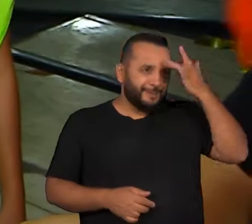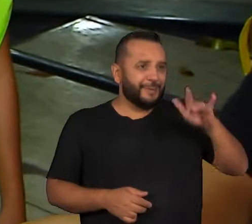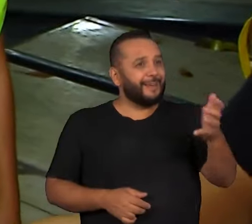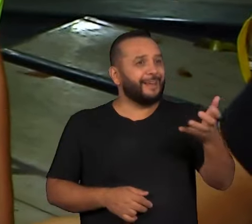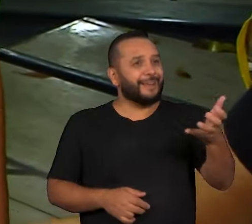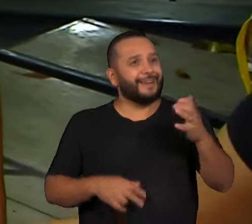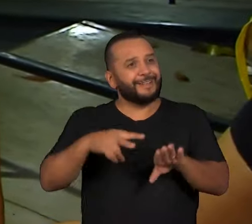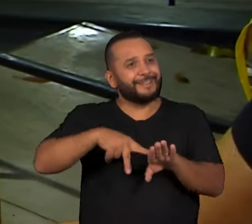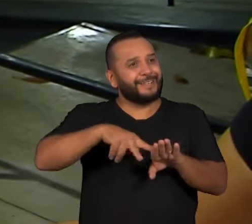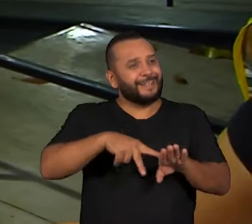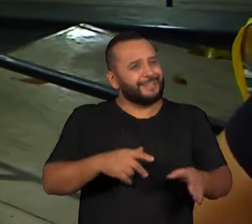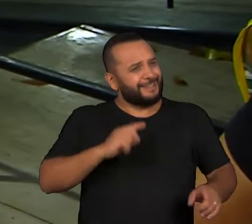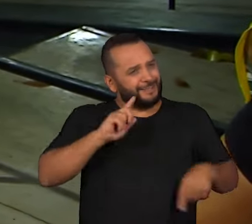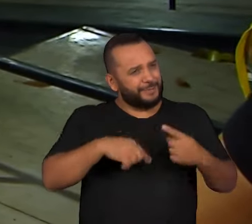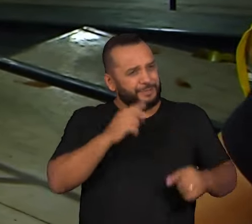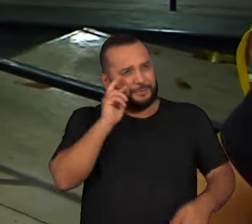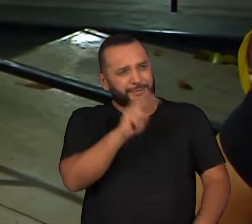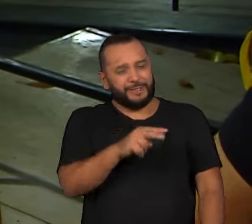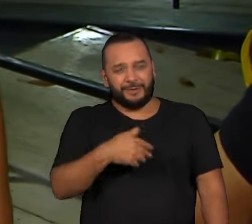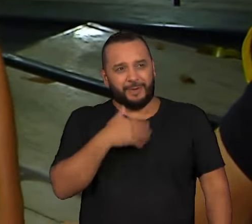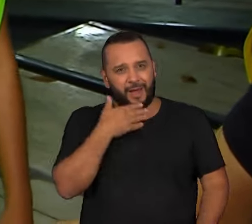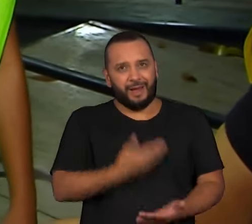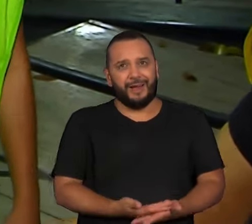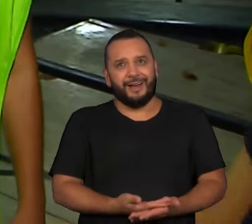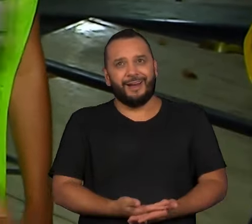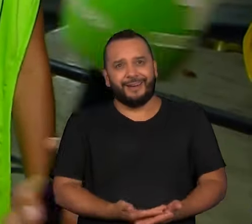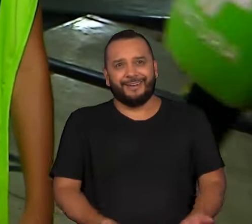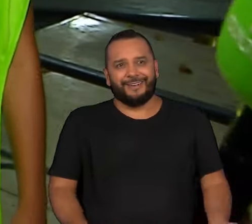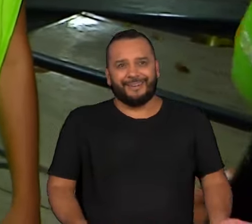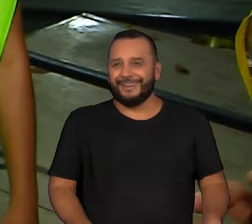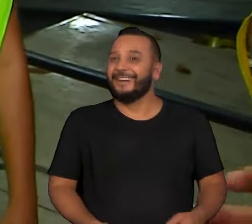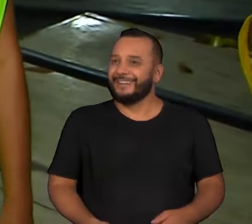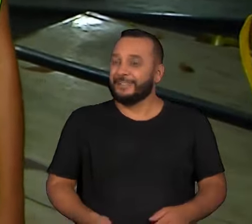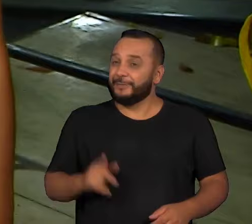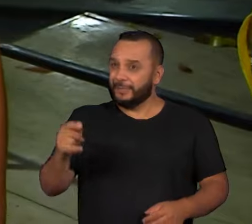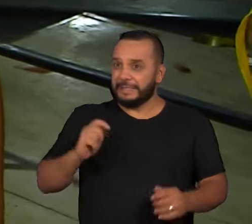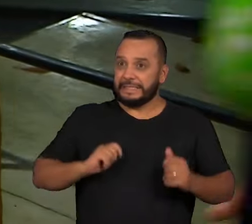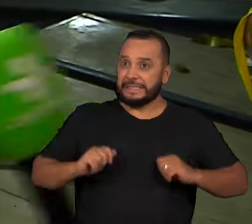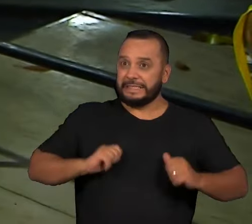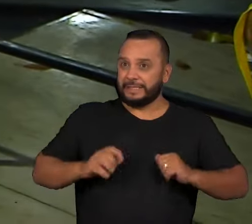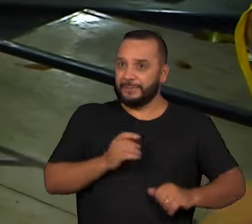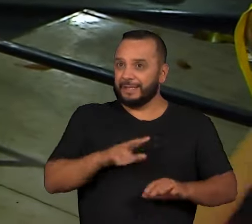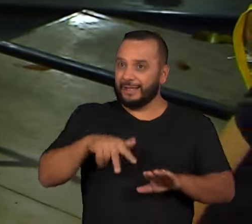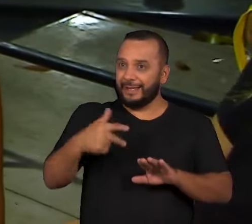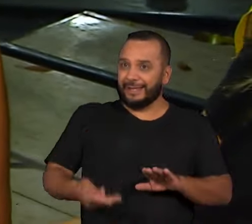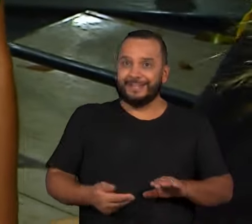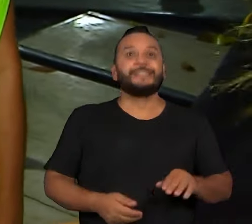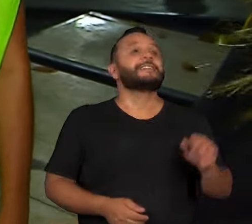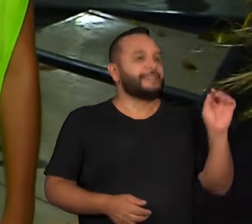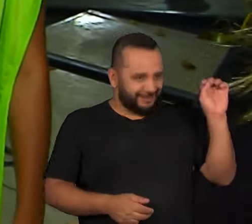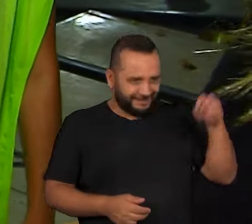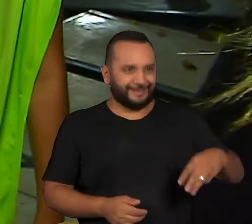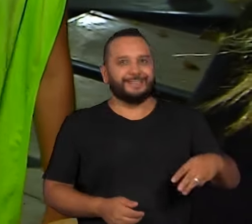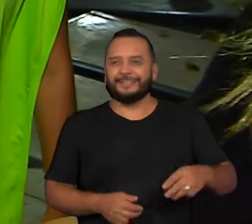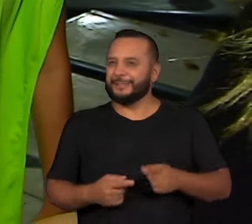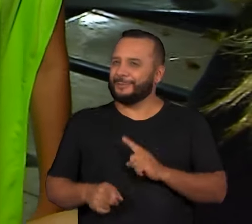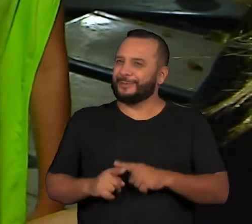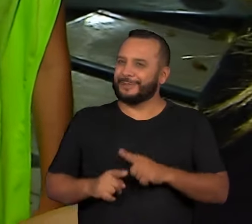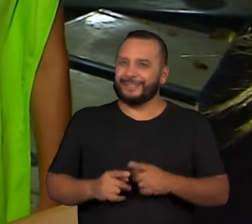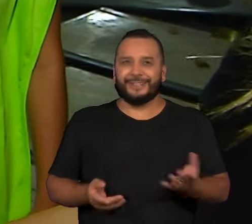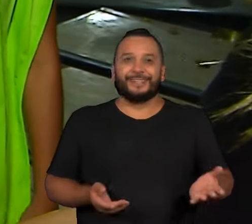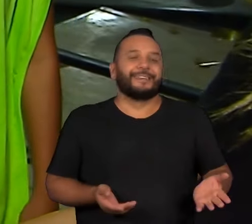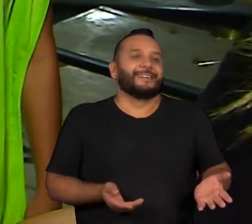vir pro skate e depois que eu vi, nossa, fiquei tipo. E aí, você fica meio apreensiva com medo dela cair? Fico. Por quê? Porque às